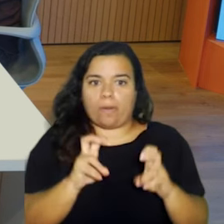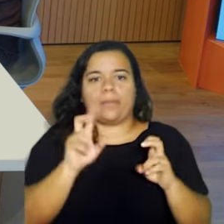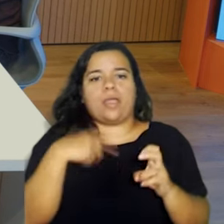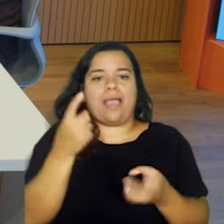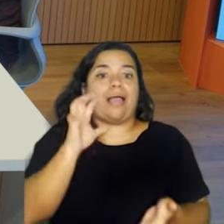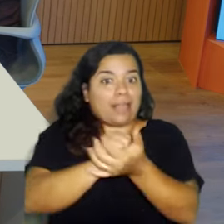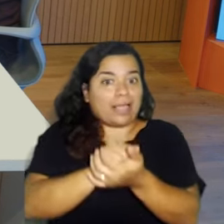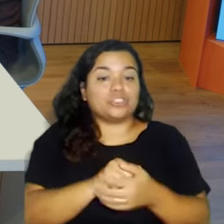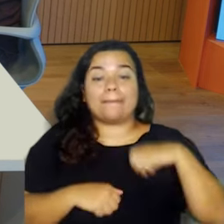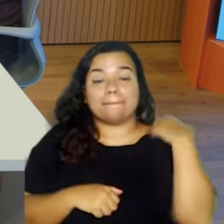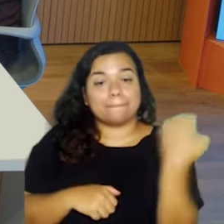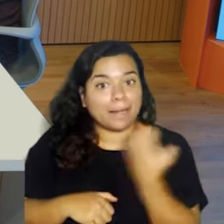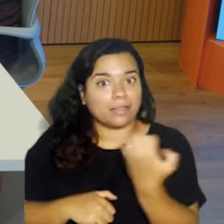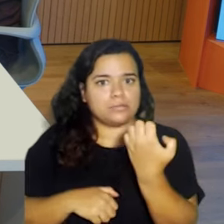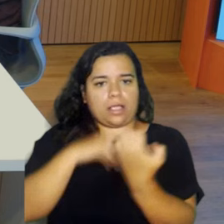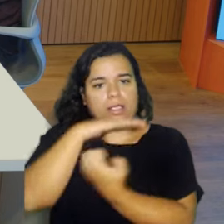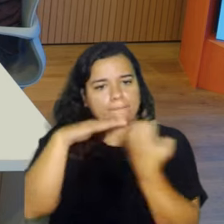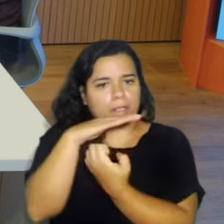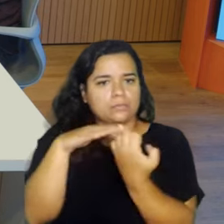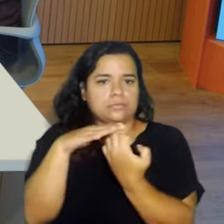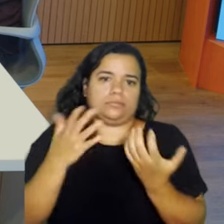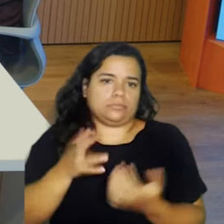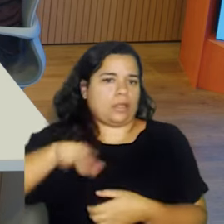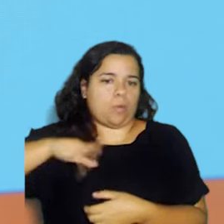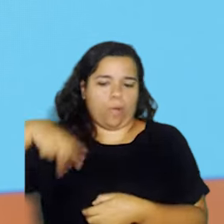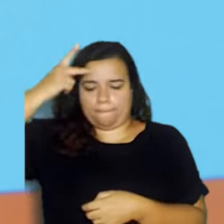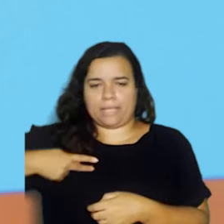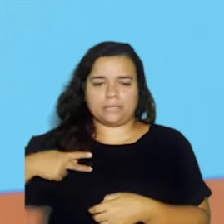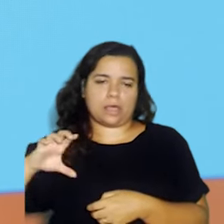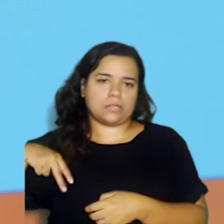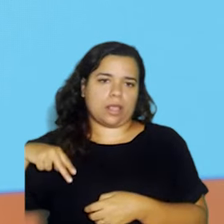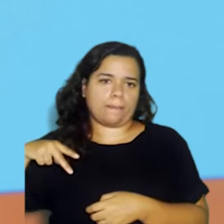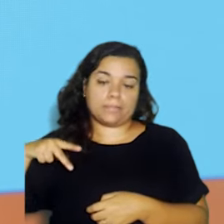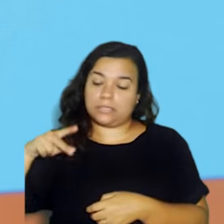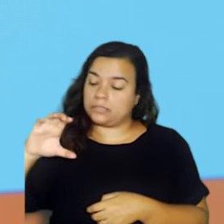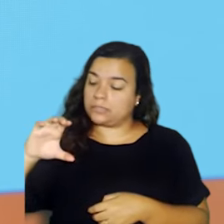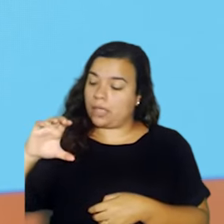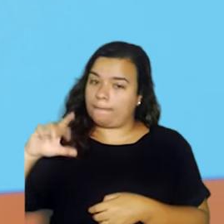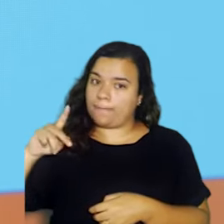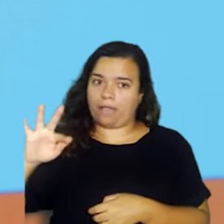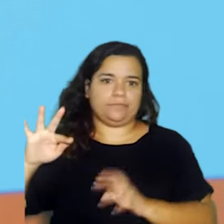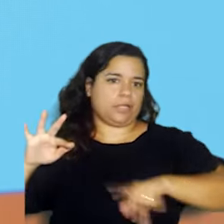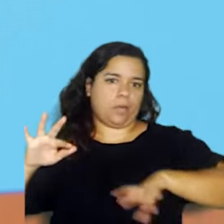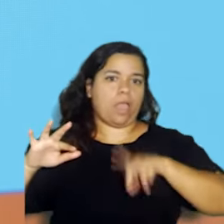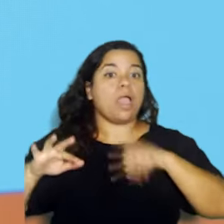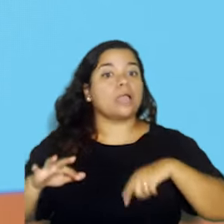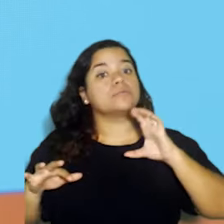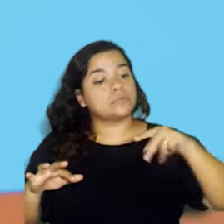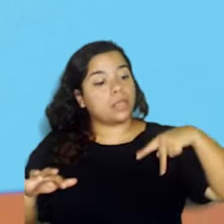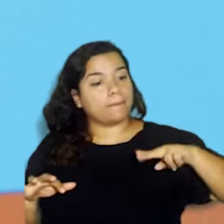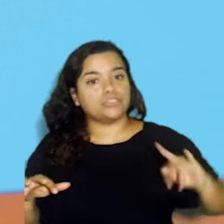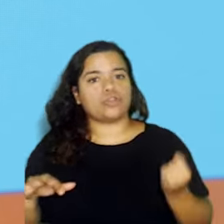gente tá cadastrando uma empresa Então você trouxe mais uma vez o fluxo é perfeito você trouxe essa primeiro eu informo a pessoa